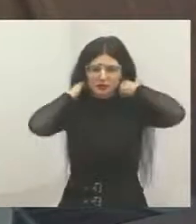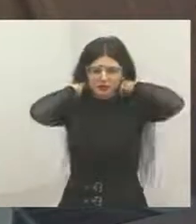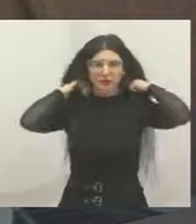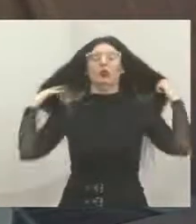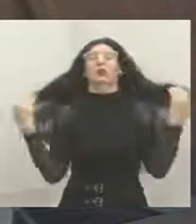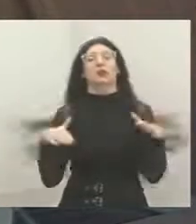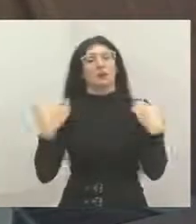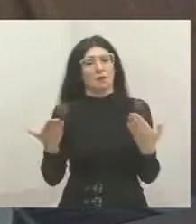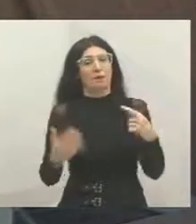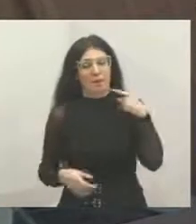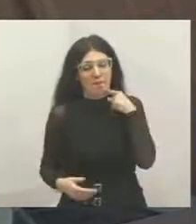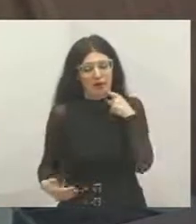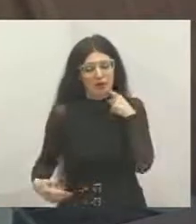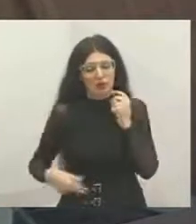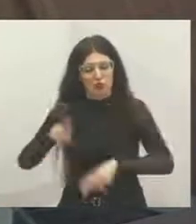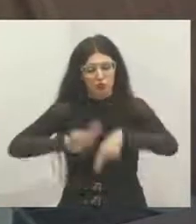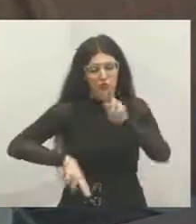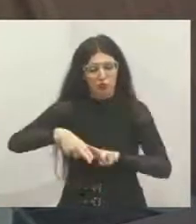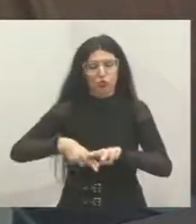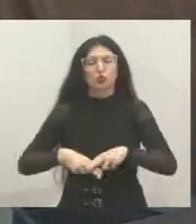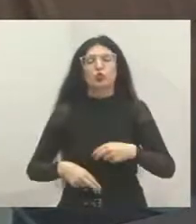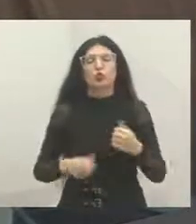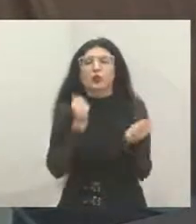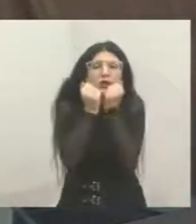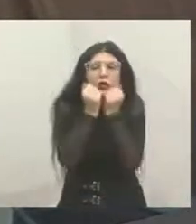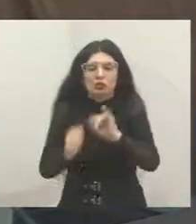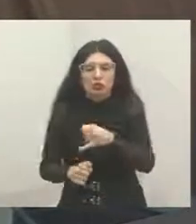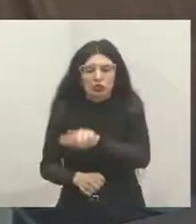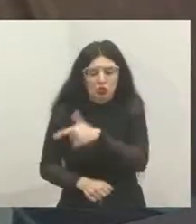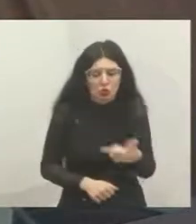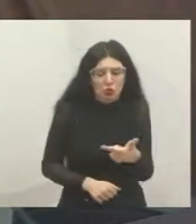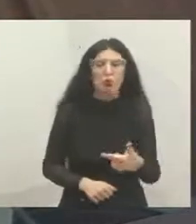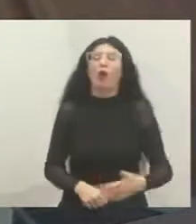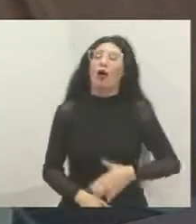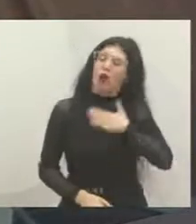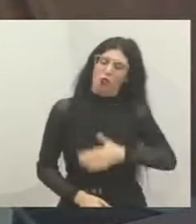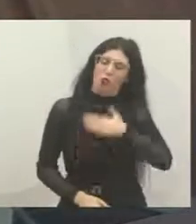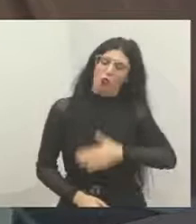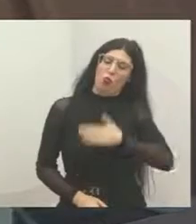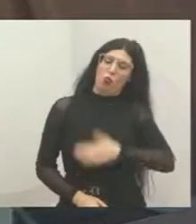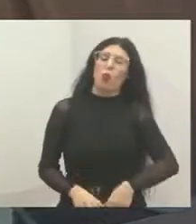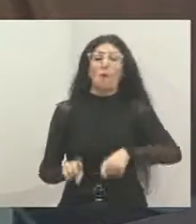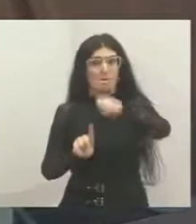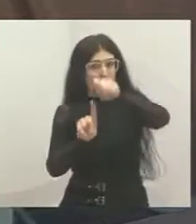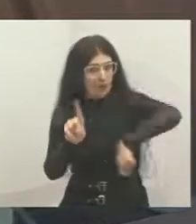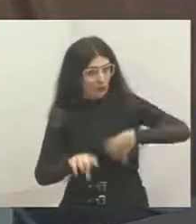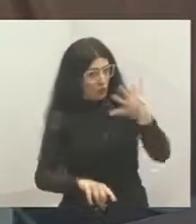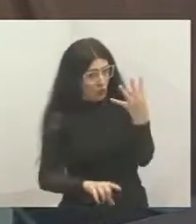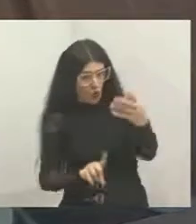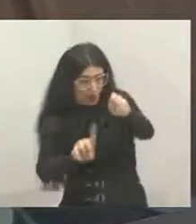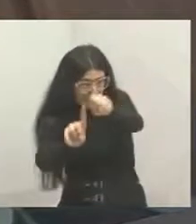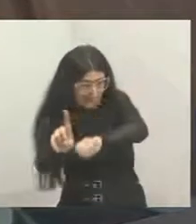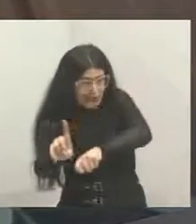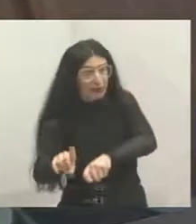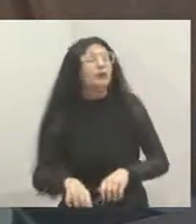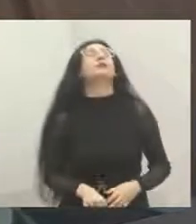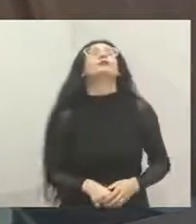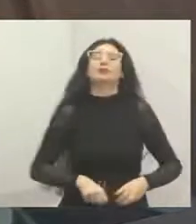né? Então, que manteve essa média de despesa com o servidor